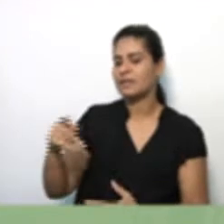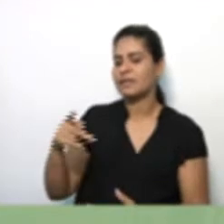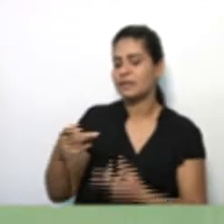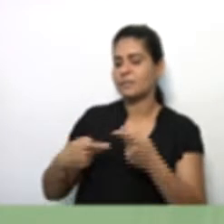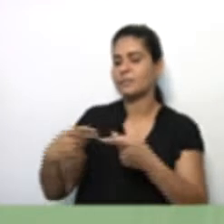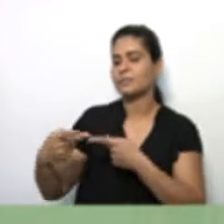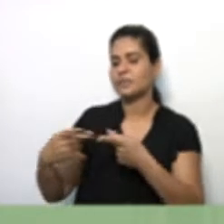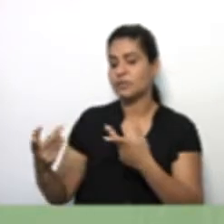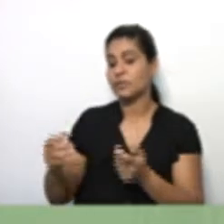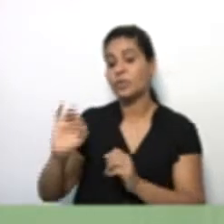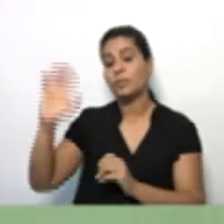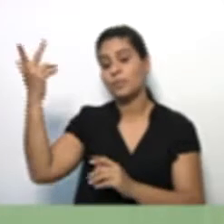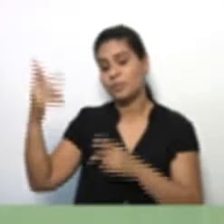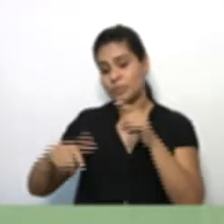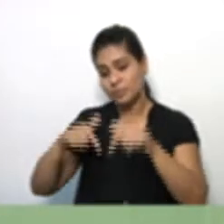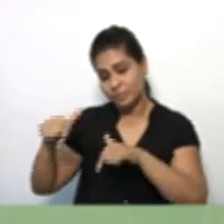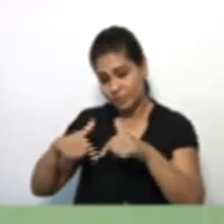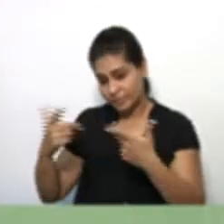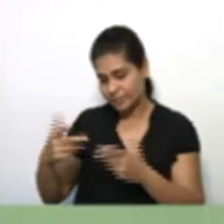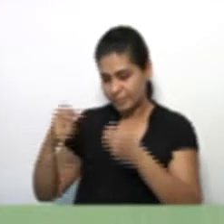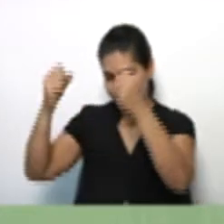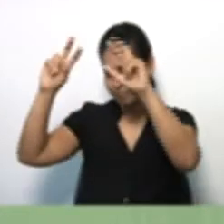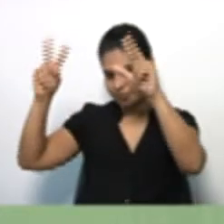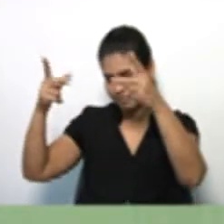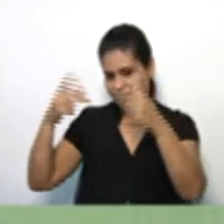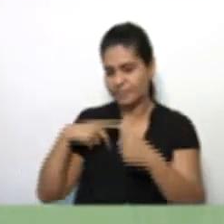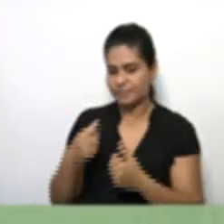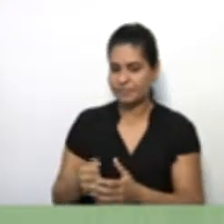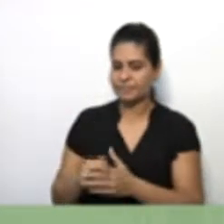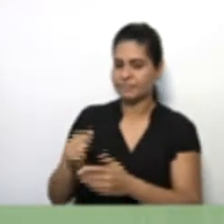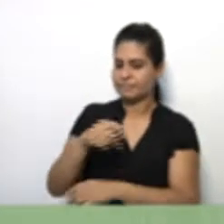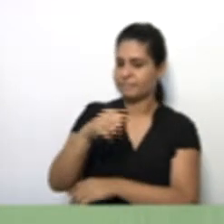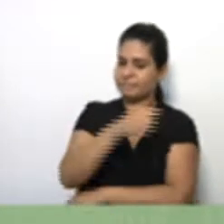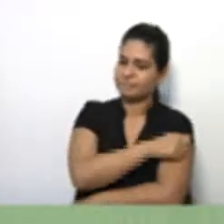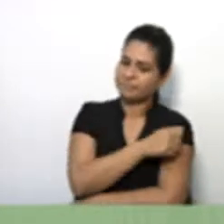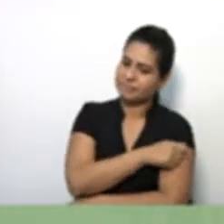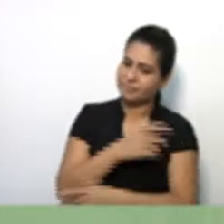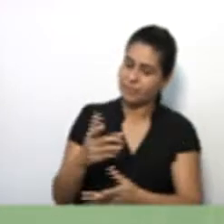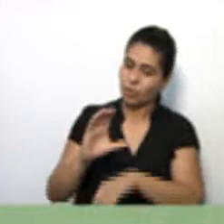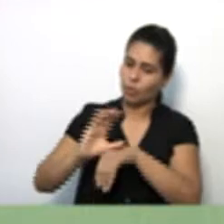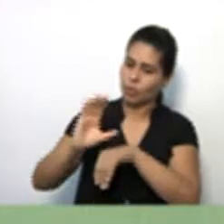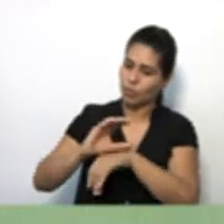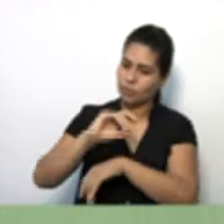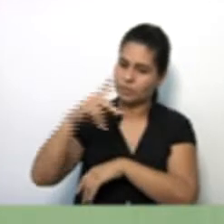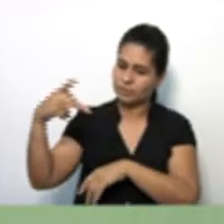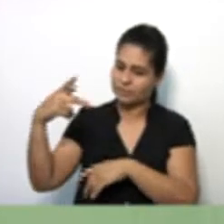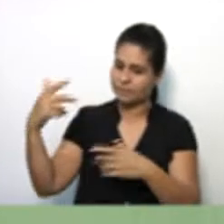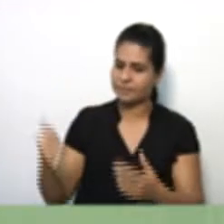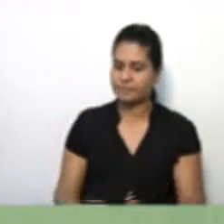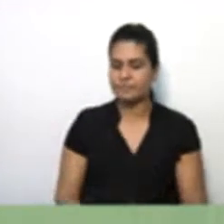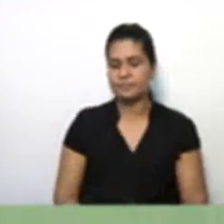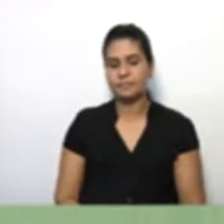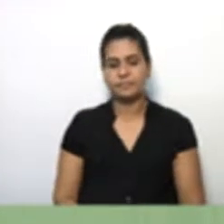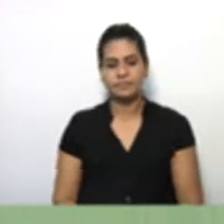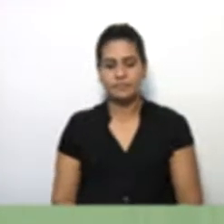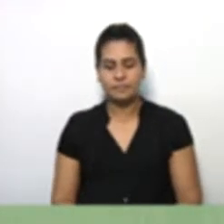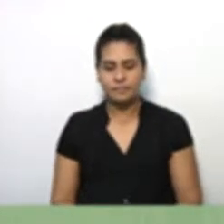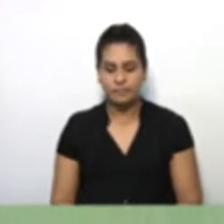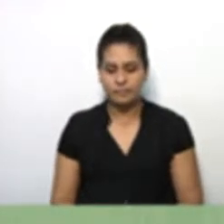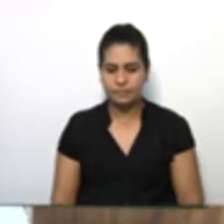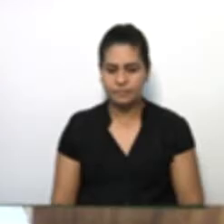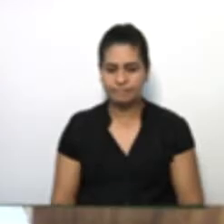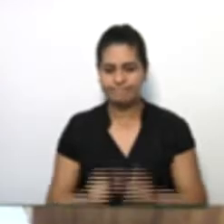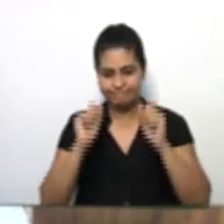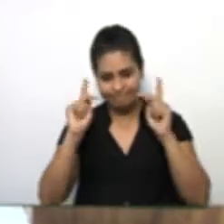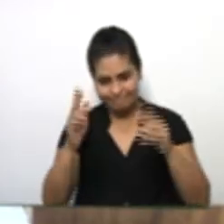esse planejamento? O que a gente pode trabalhar nessa questão do planejamento aí para os alunos, nossos alunos aí do curso Cooperativismo?